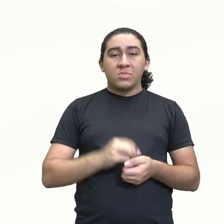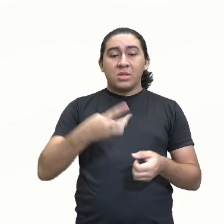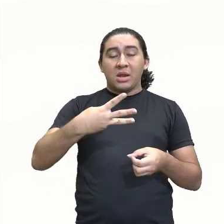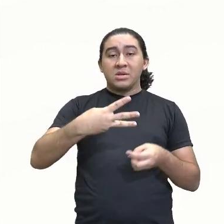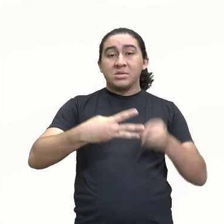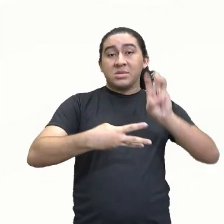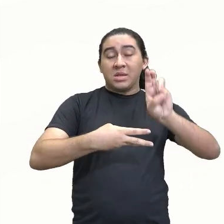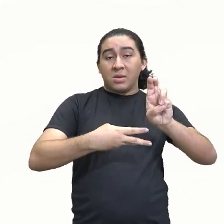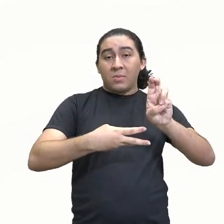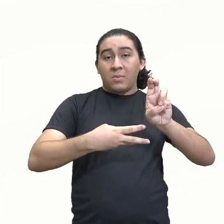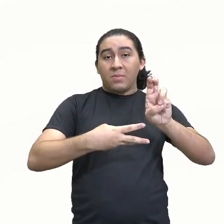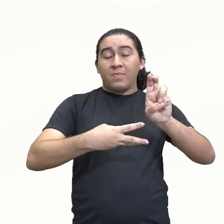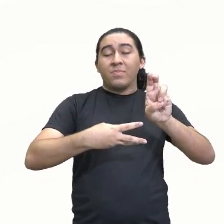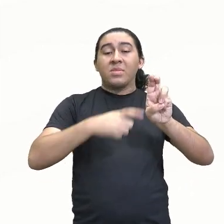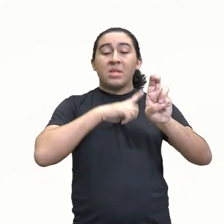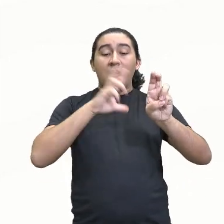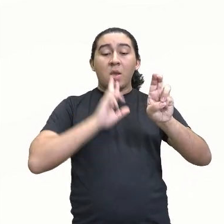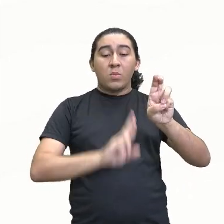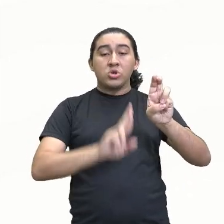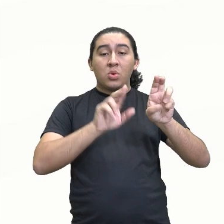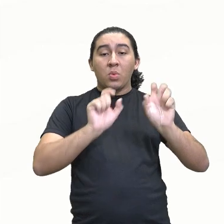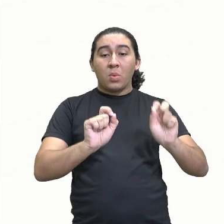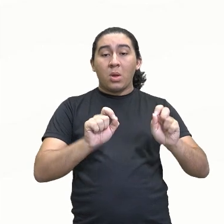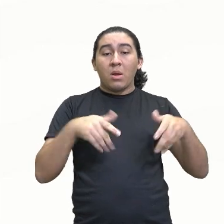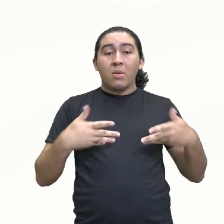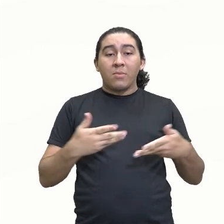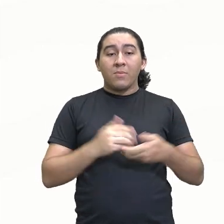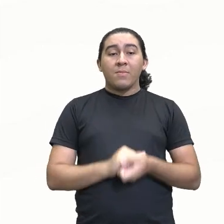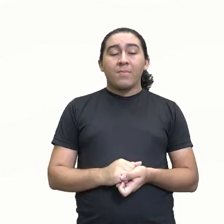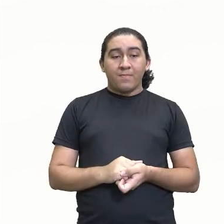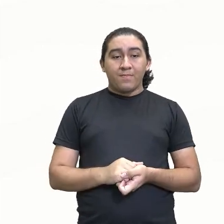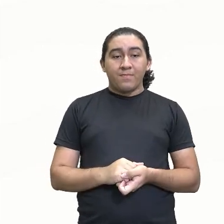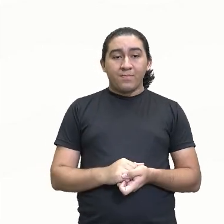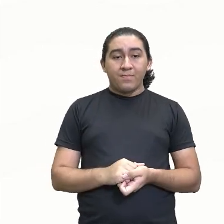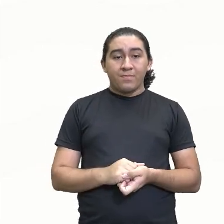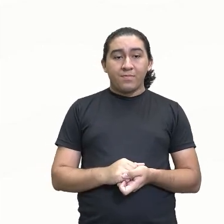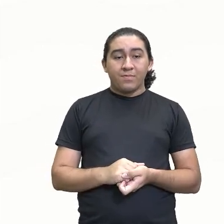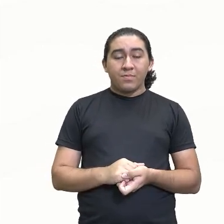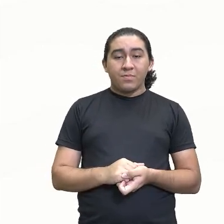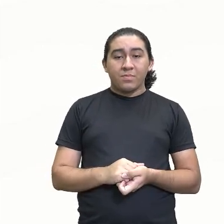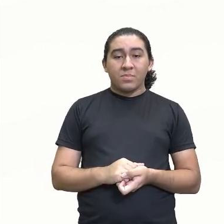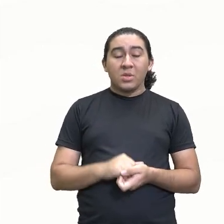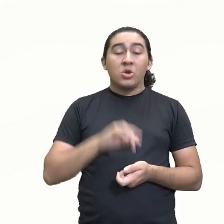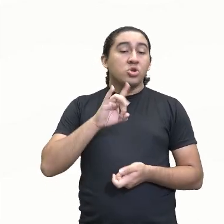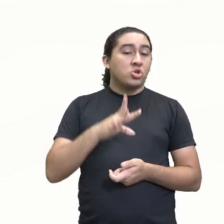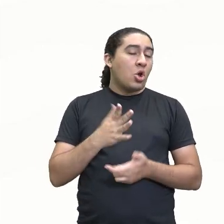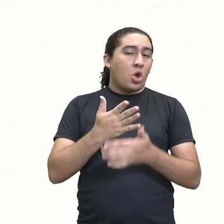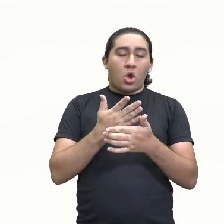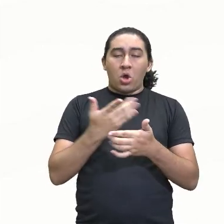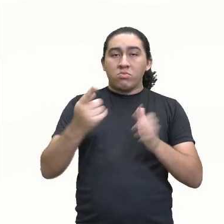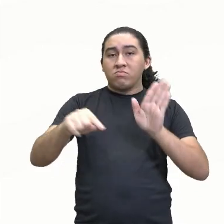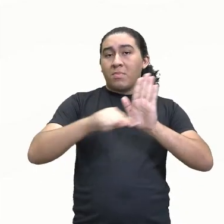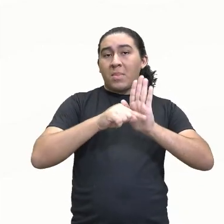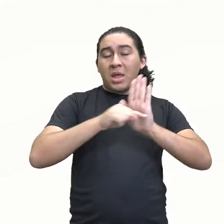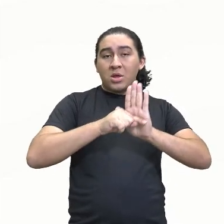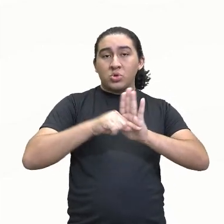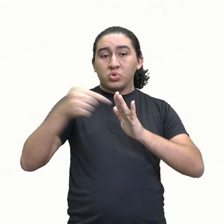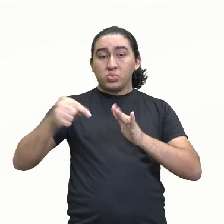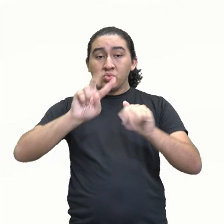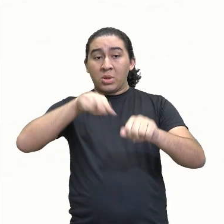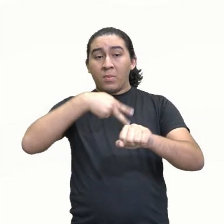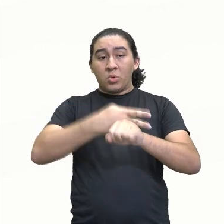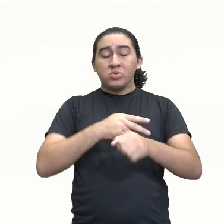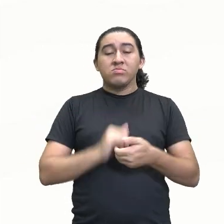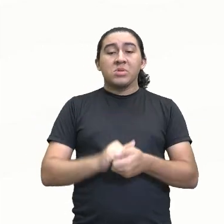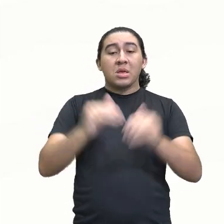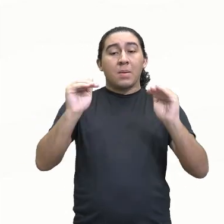vezes, eu tenho o resultado e do resultado eu vou subtrair por menos 1. E aqui embaixo também, ó,